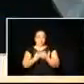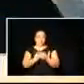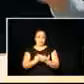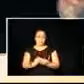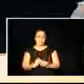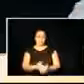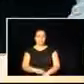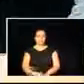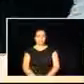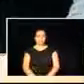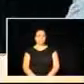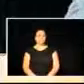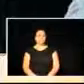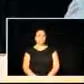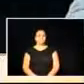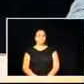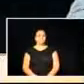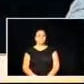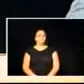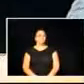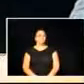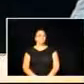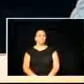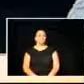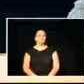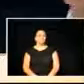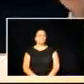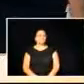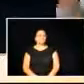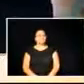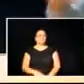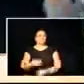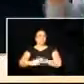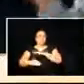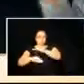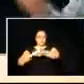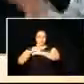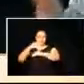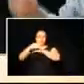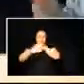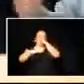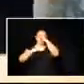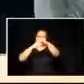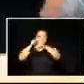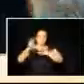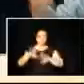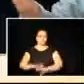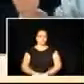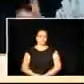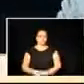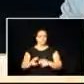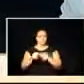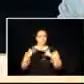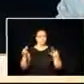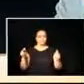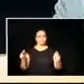talvez até passando por cima de algumas situações em que nós teríamos que ter mais